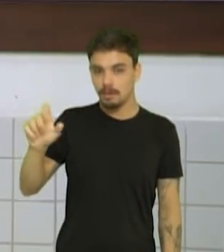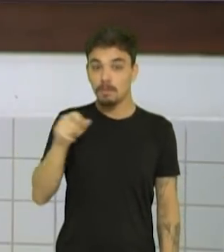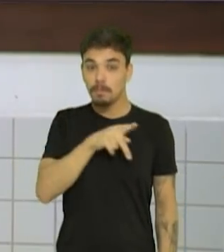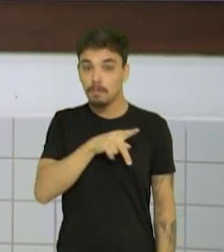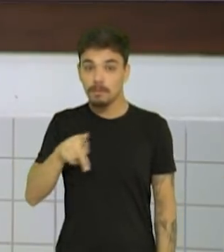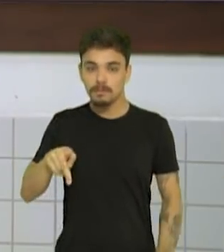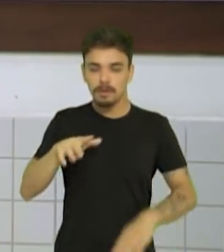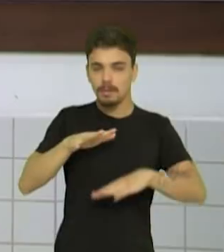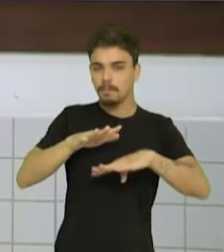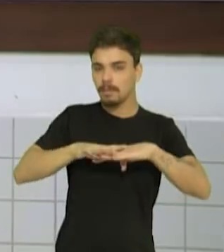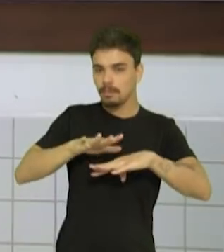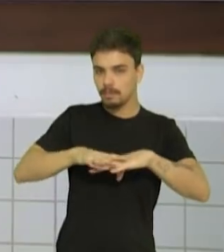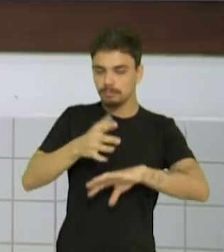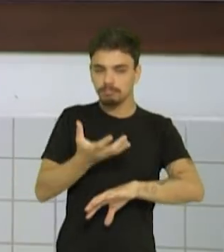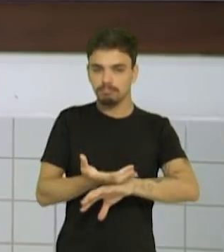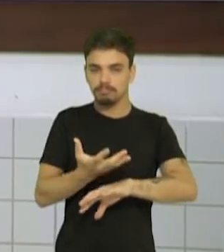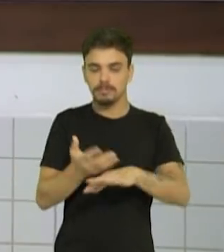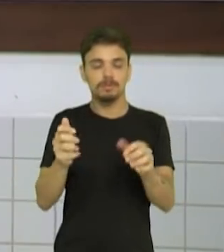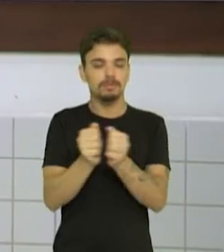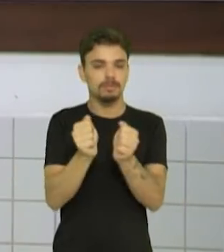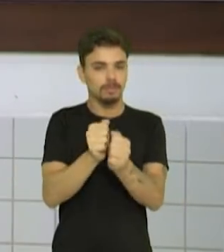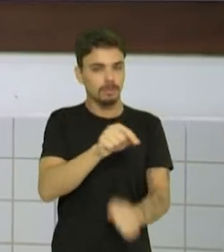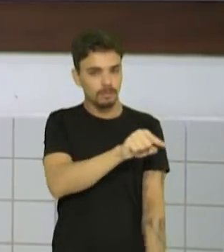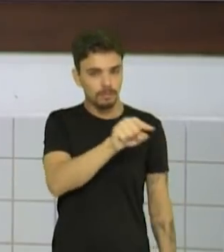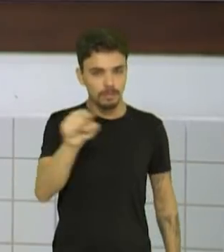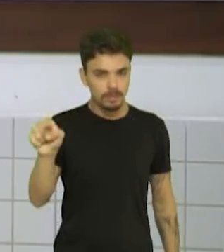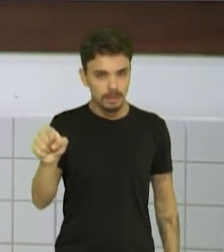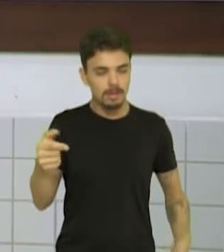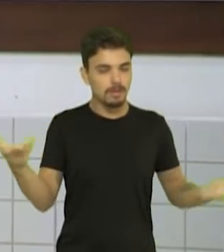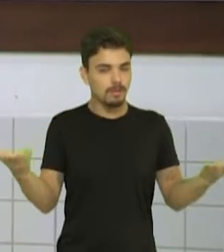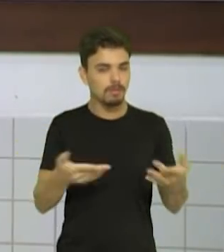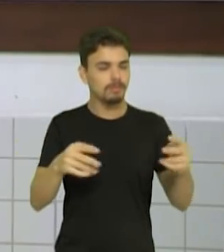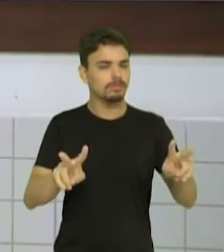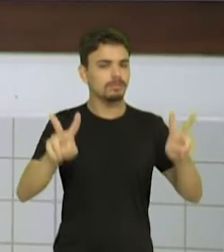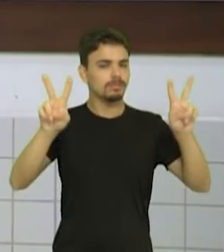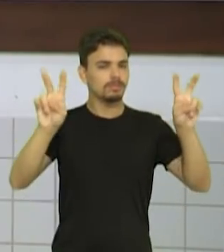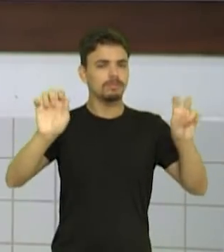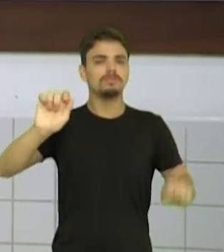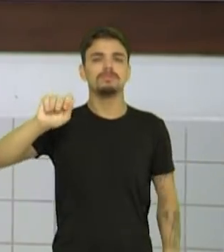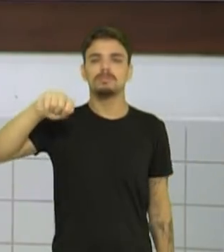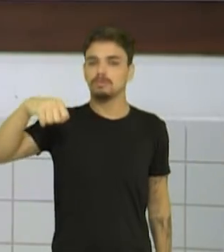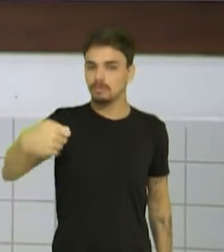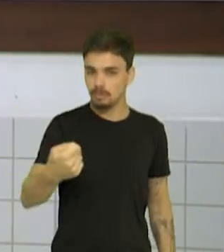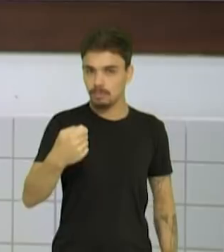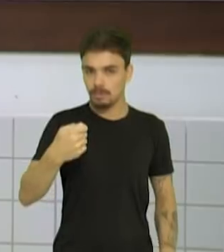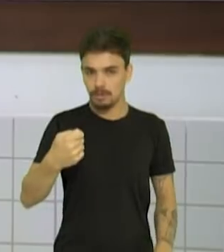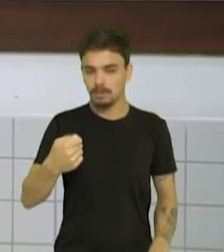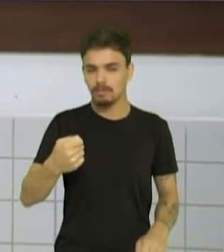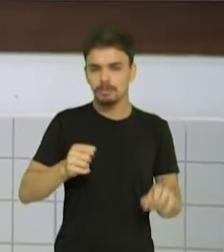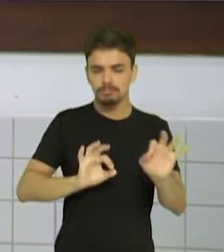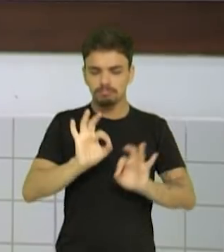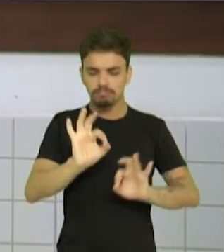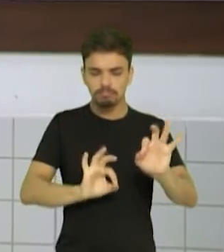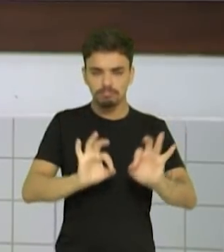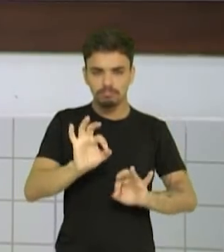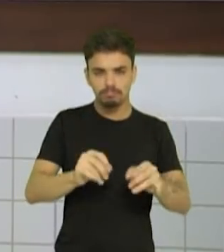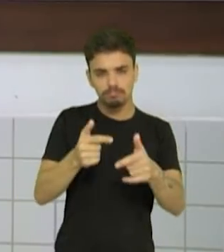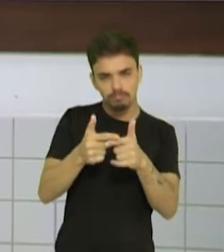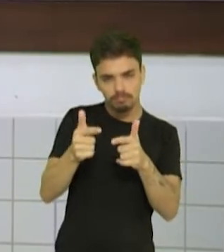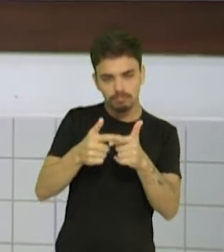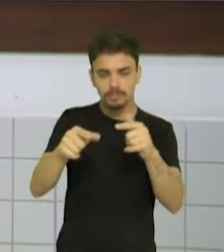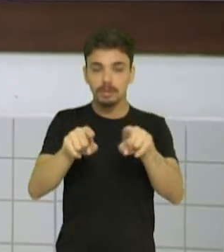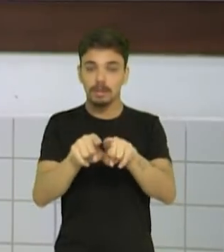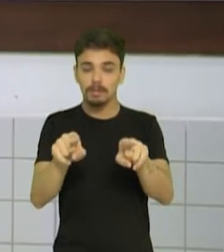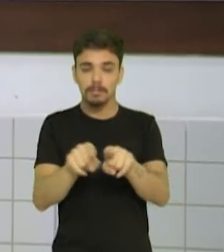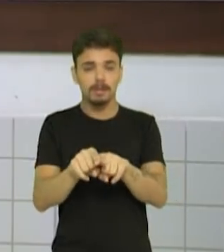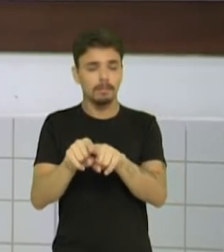professora de matemática e junto com vocês vamos trabalhar um pouquinho sobre operações, vamos estar